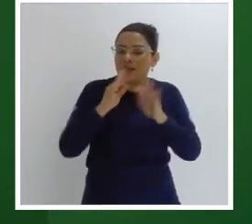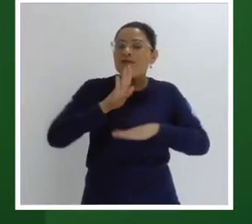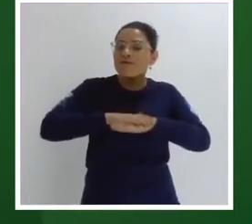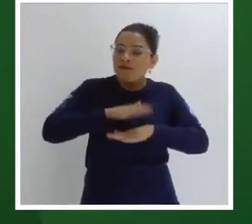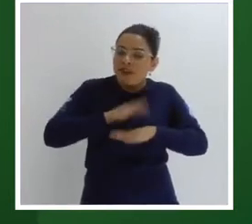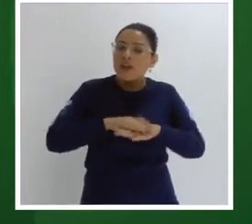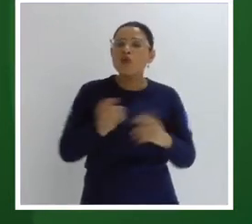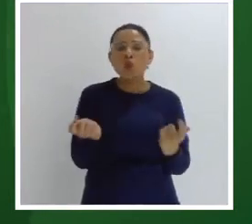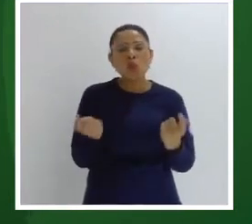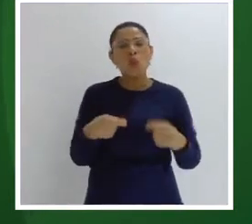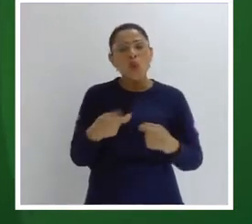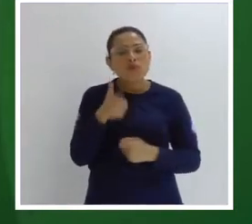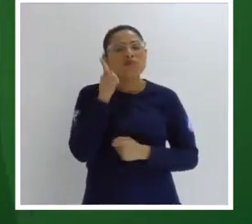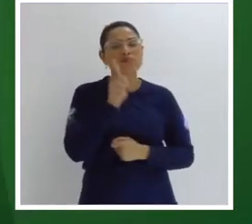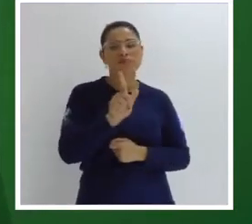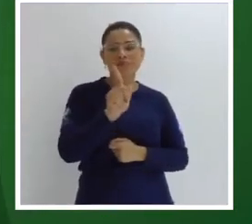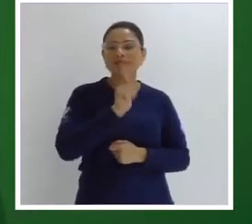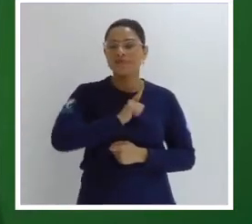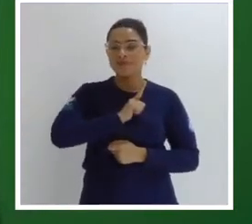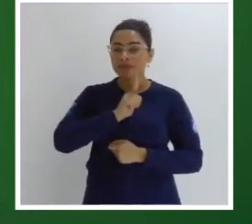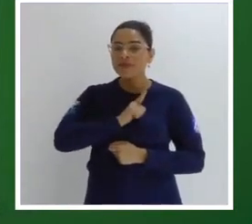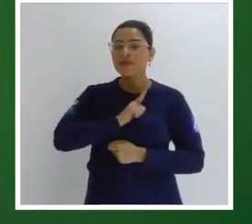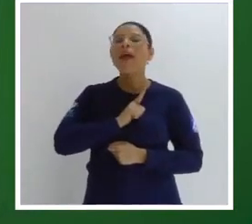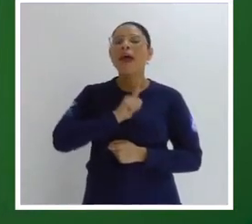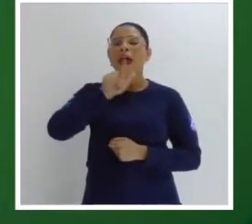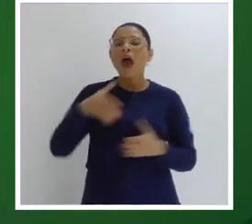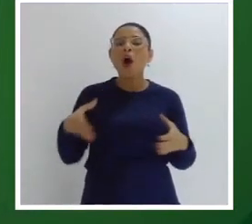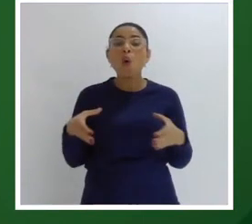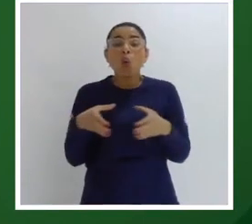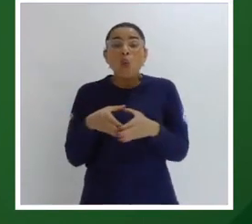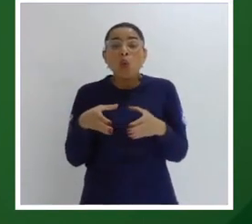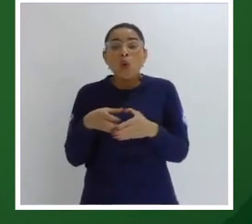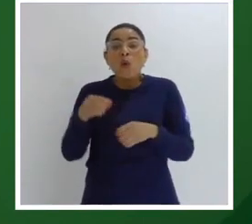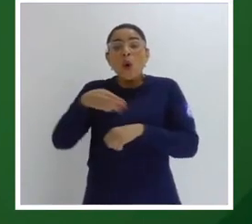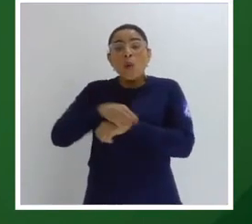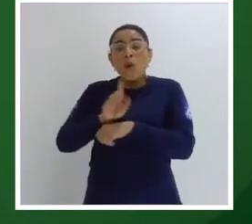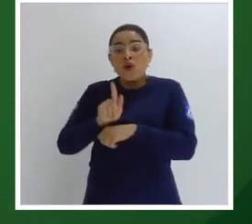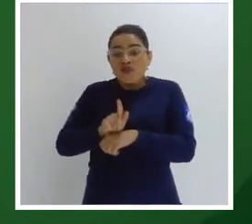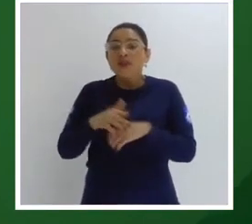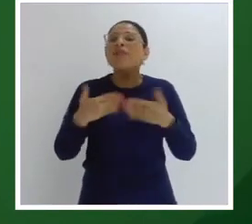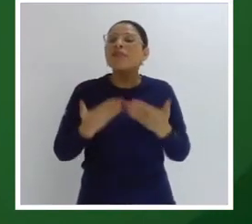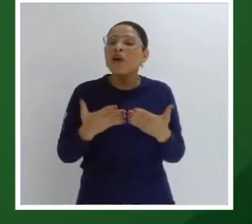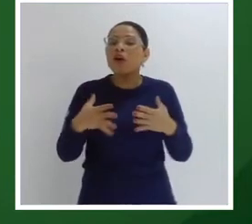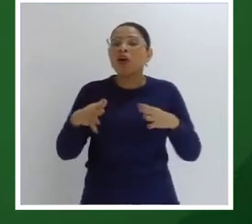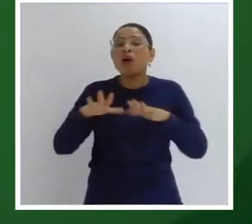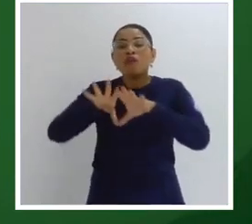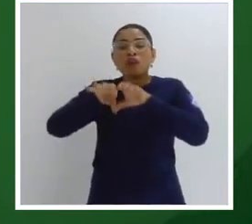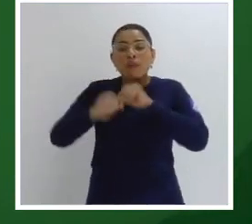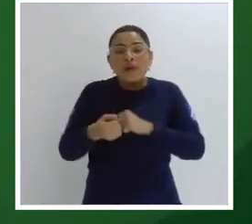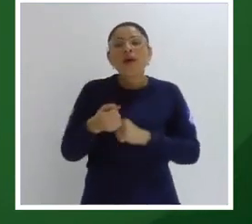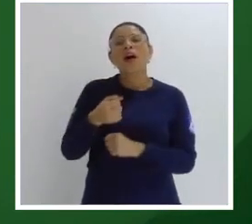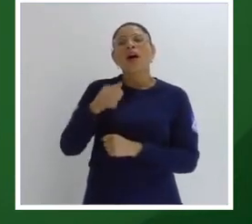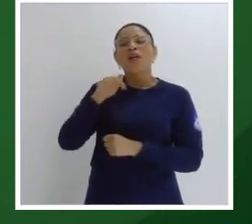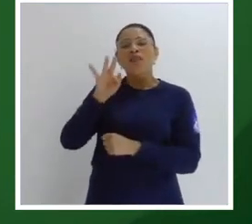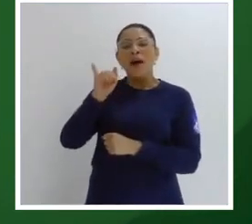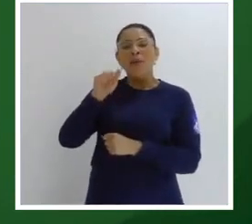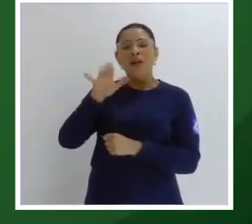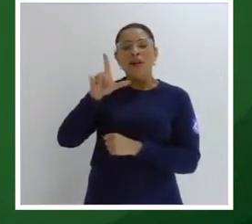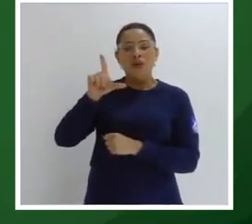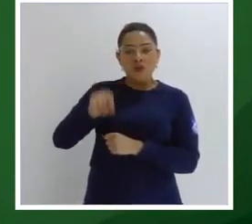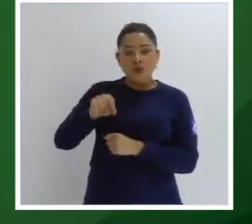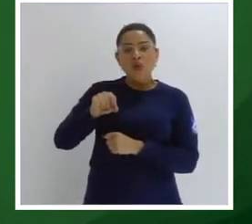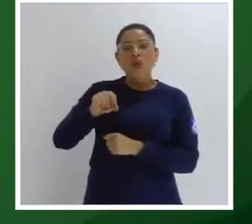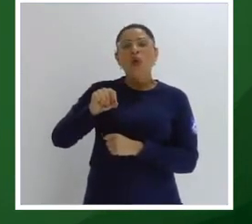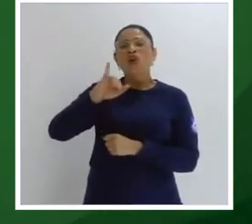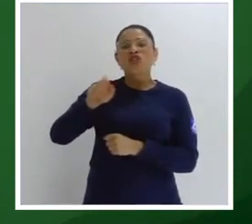com muita competência que a equipe de Mogi das Cruzes Então essa equipe que é formada pelo Fabrício pelo Jefferson e pelo Luiz